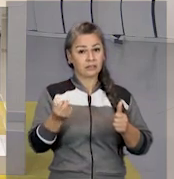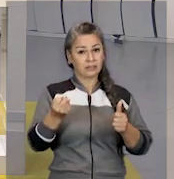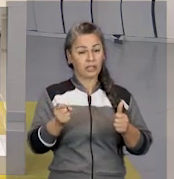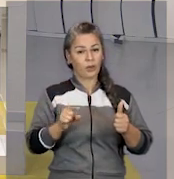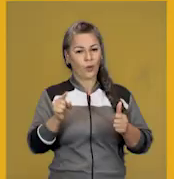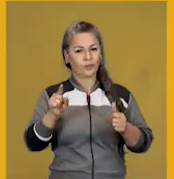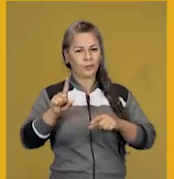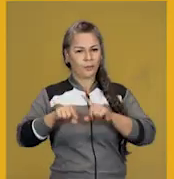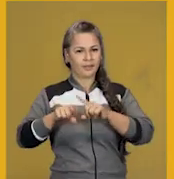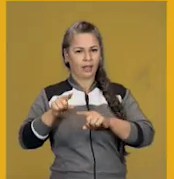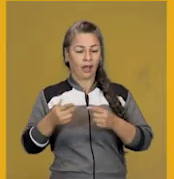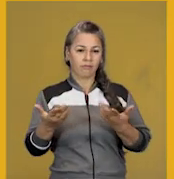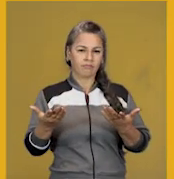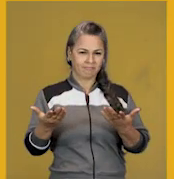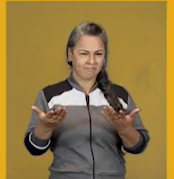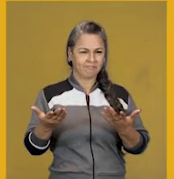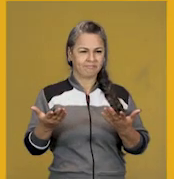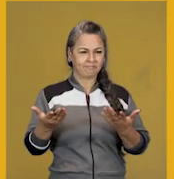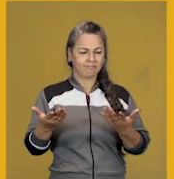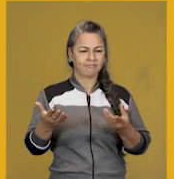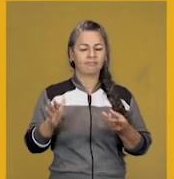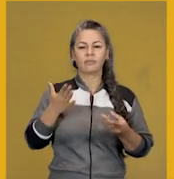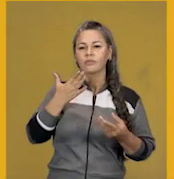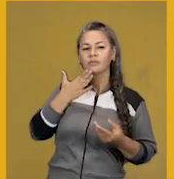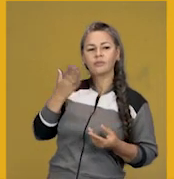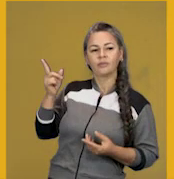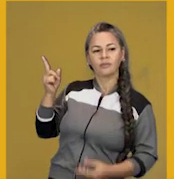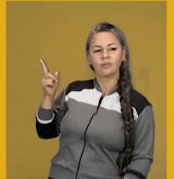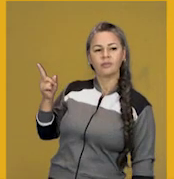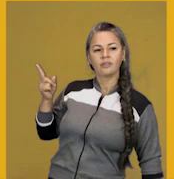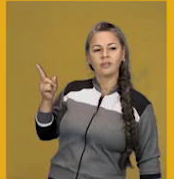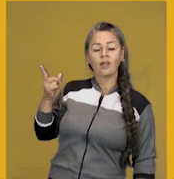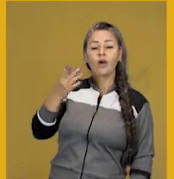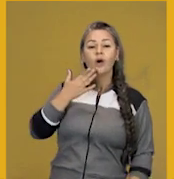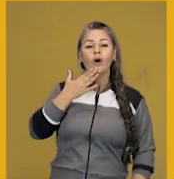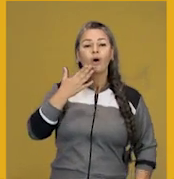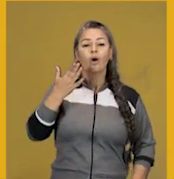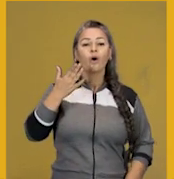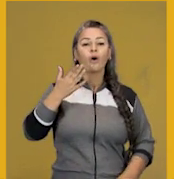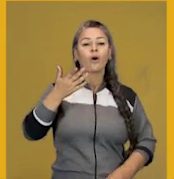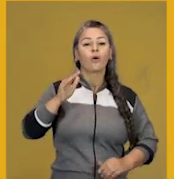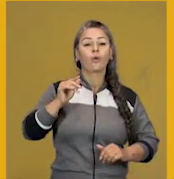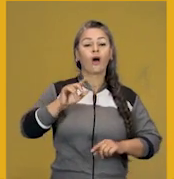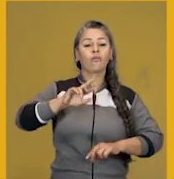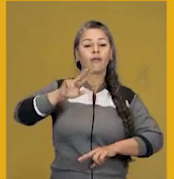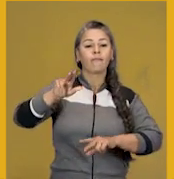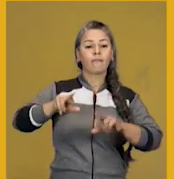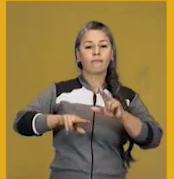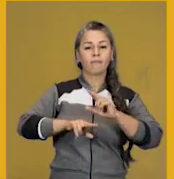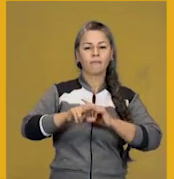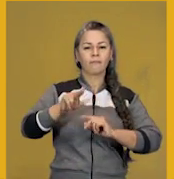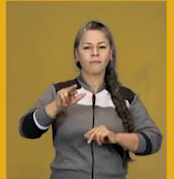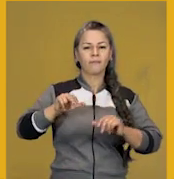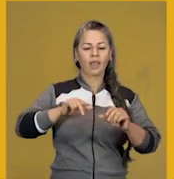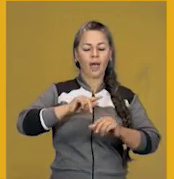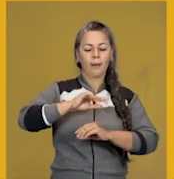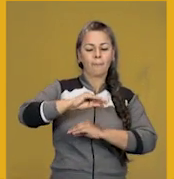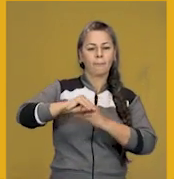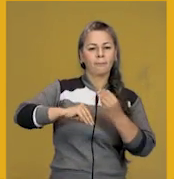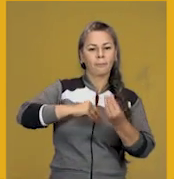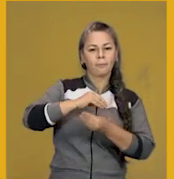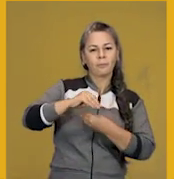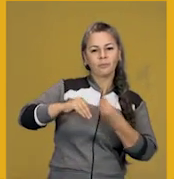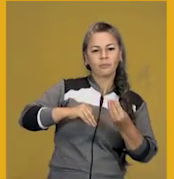coisa, qual é a variação da temperatura que vai acontecer ali dentro, ou pelo menos é que eu espero que aconteça